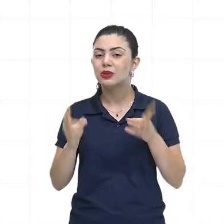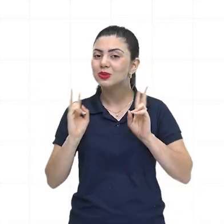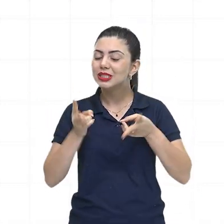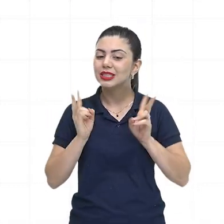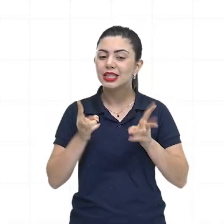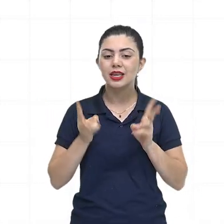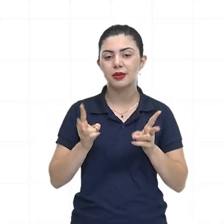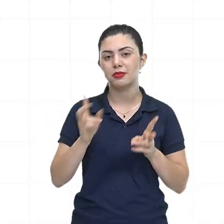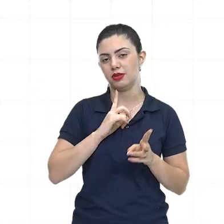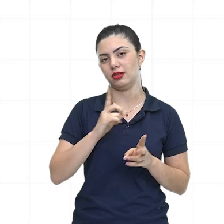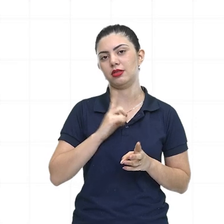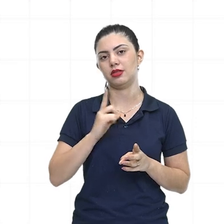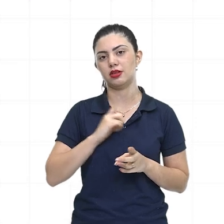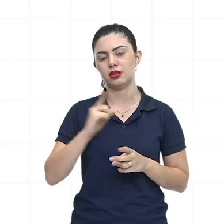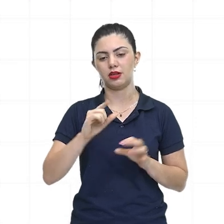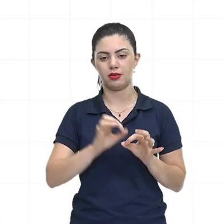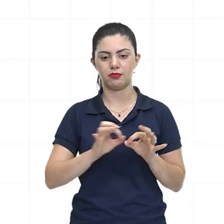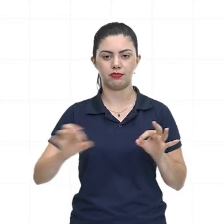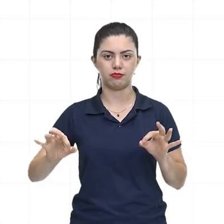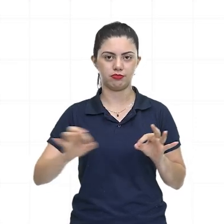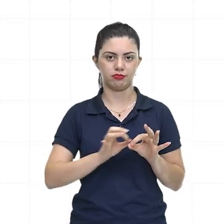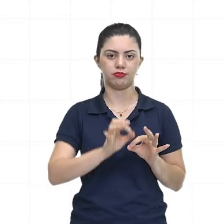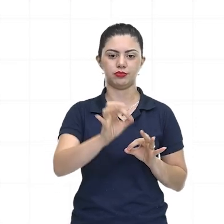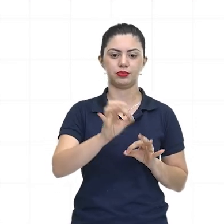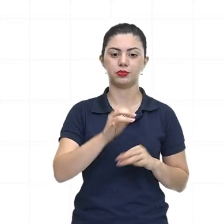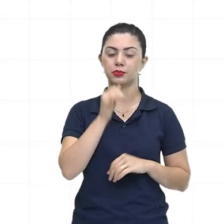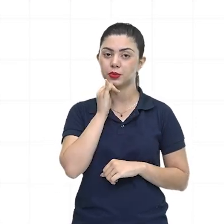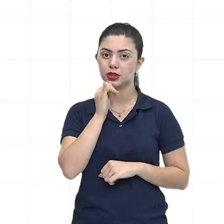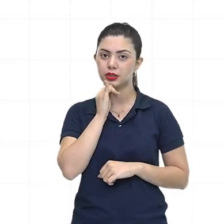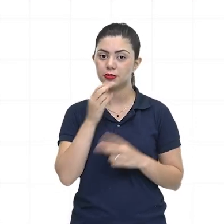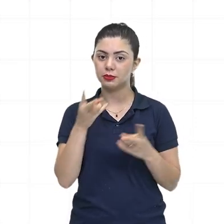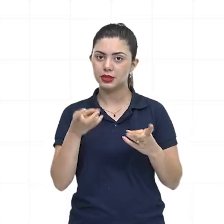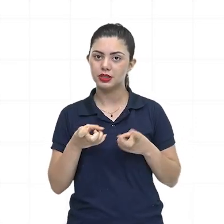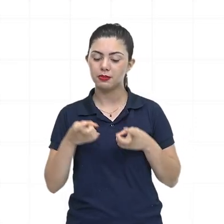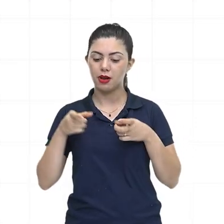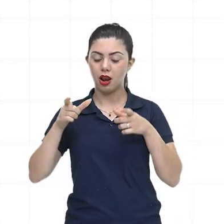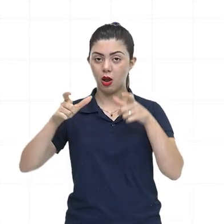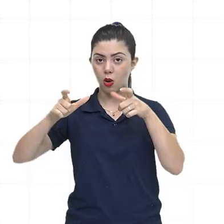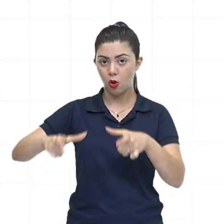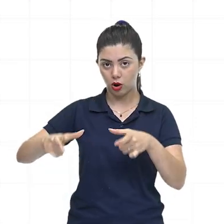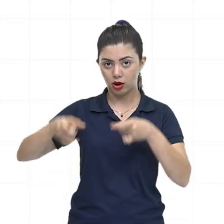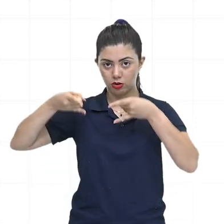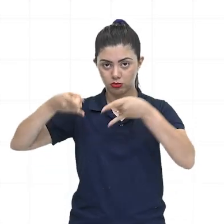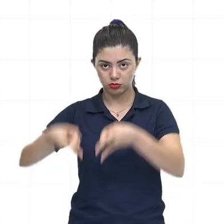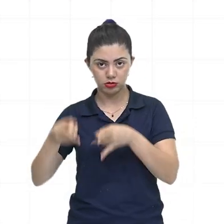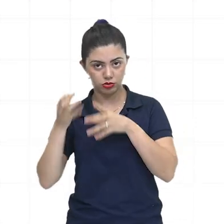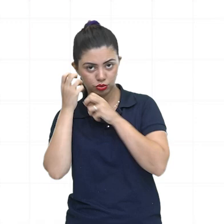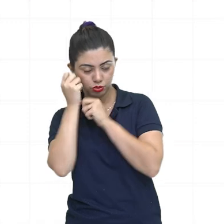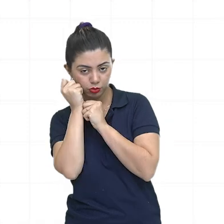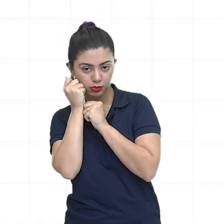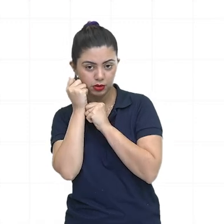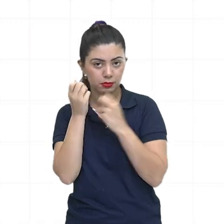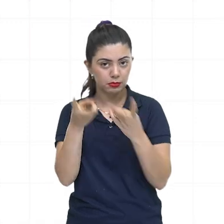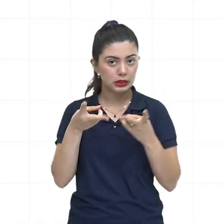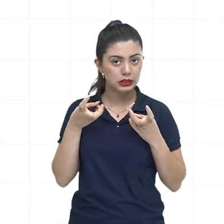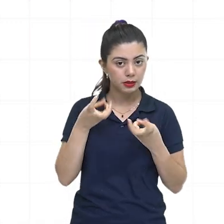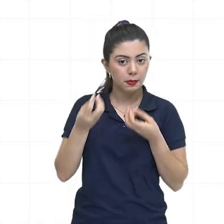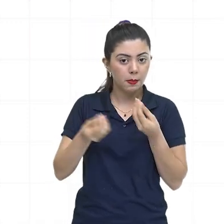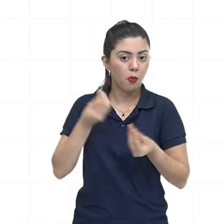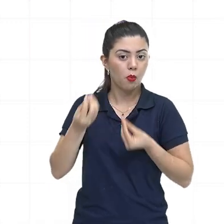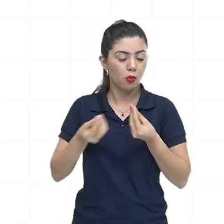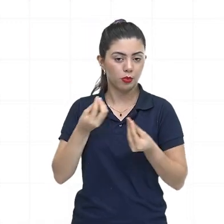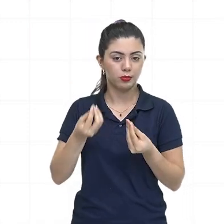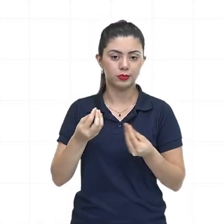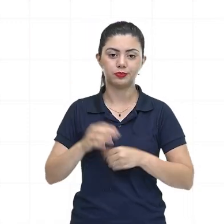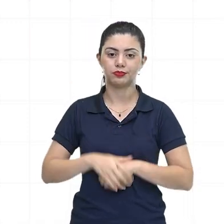aqui, no caso, observe que no caso dos quartos aqui, né? Nós temos aqui, ó, no